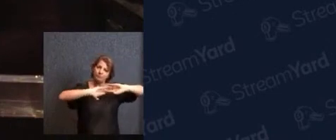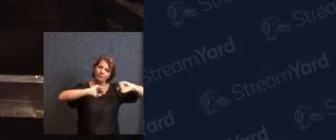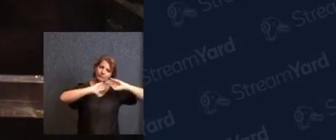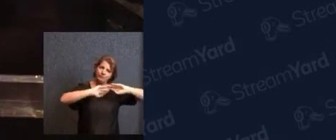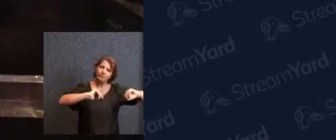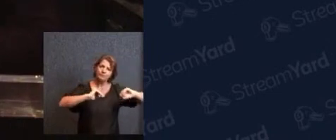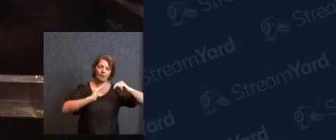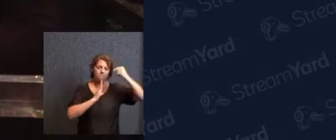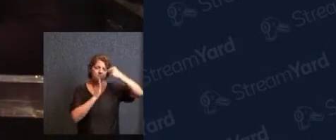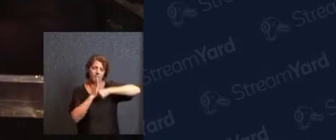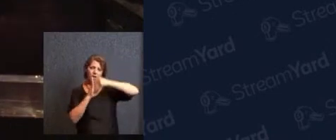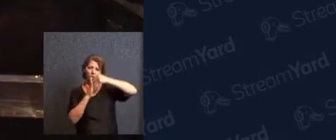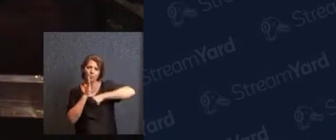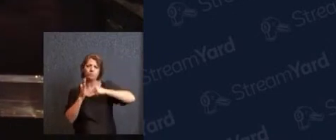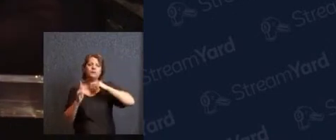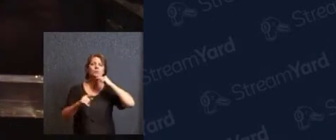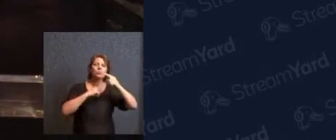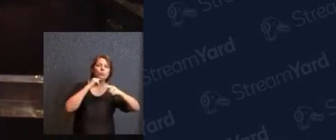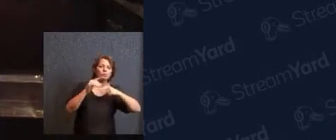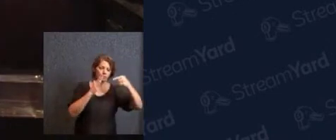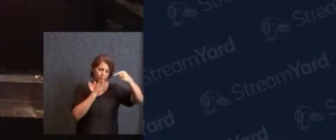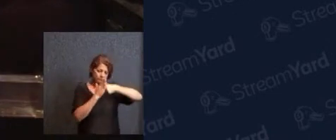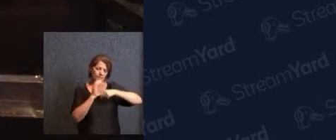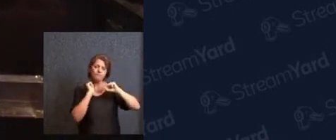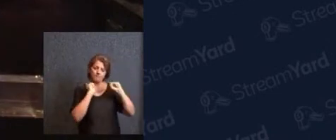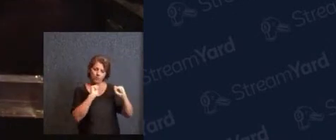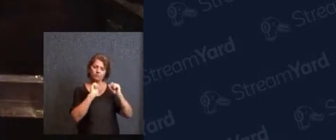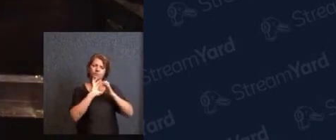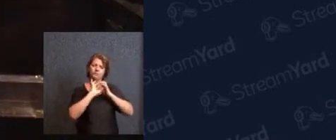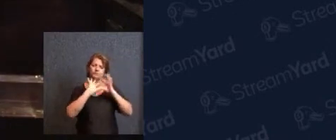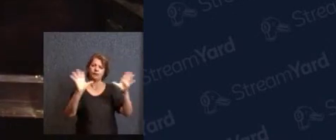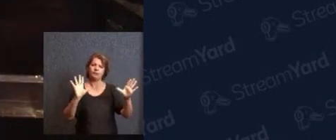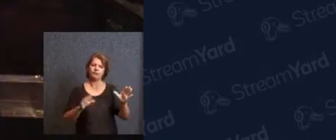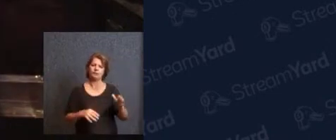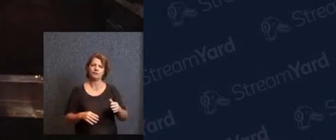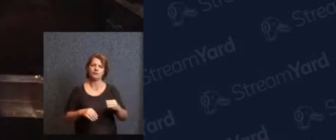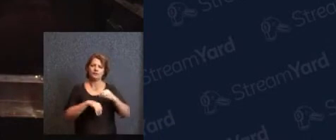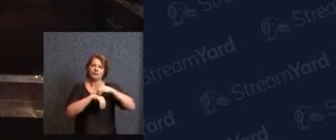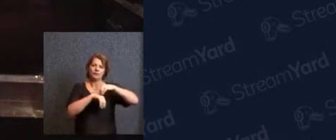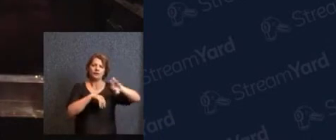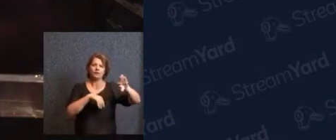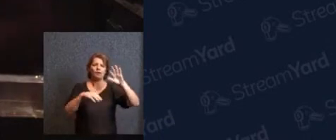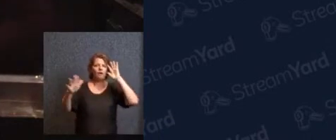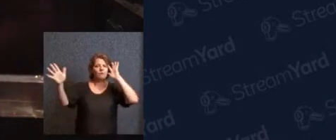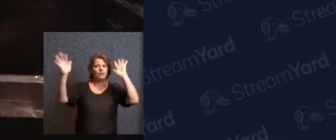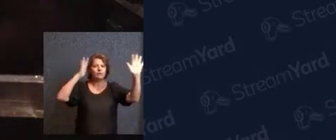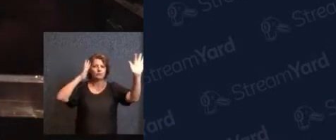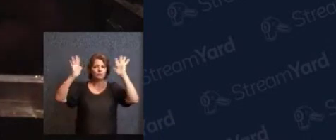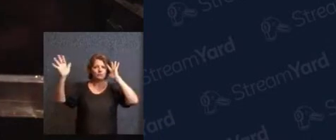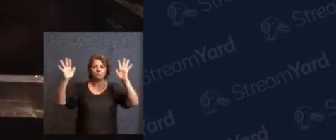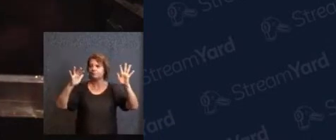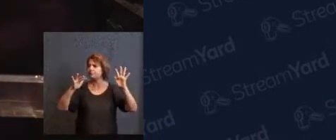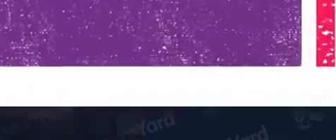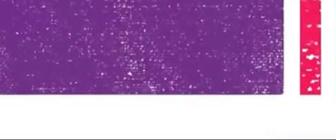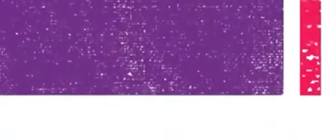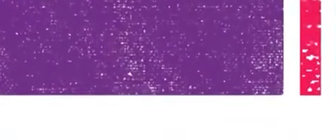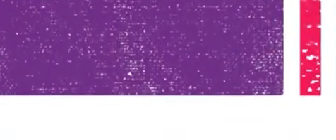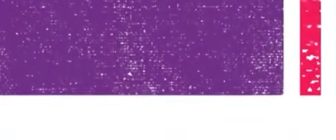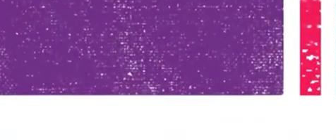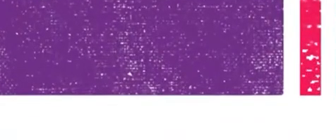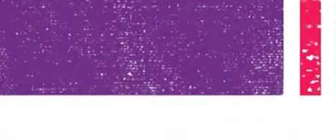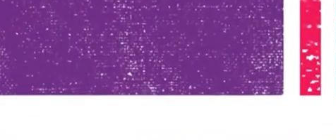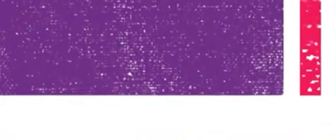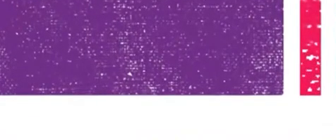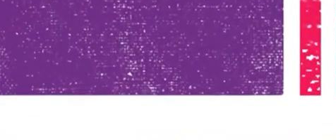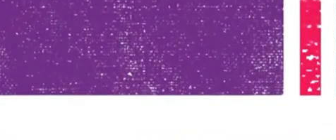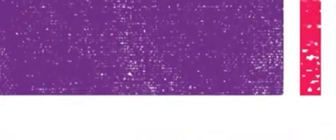possíveis perguntas, dúvidas que vocês tenham. Espero ter contribuído aqui com as reflexões para esse início de ano